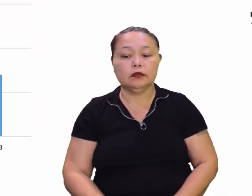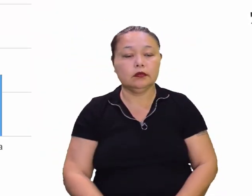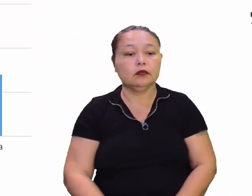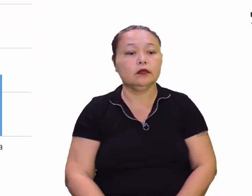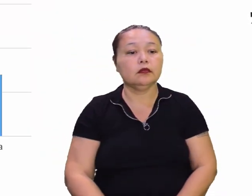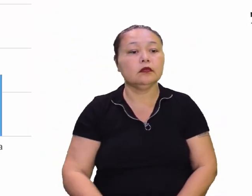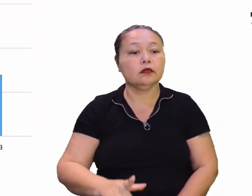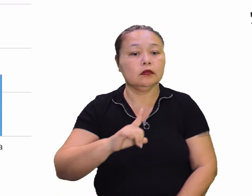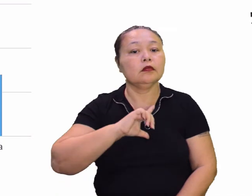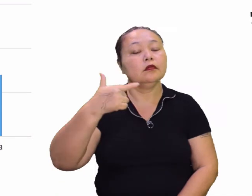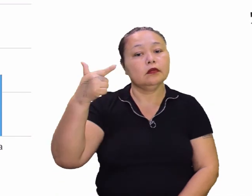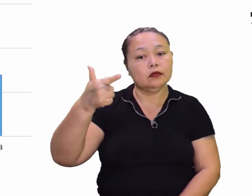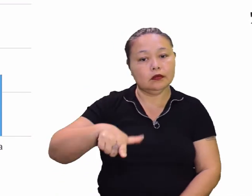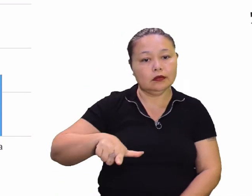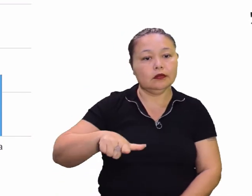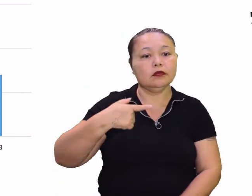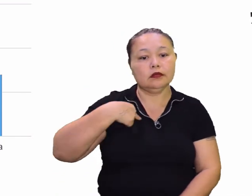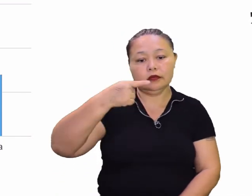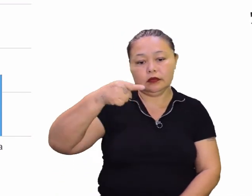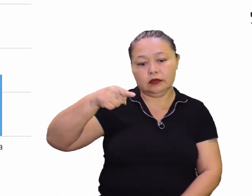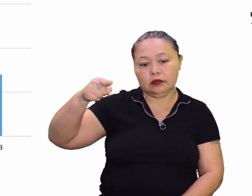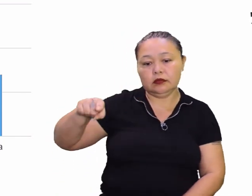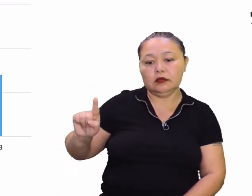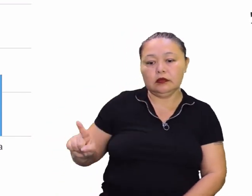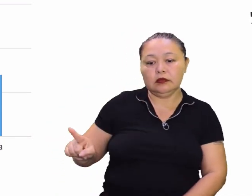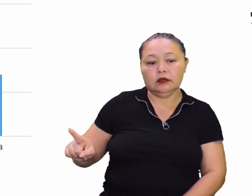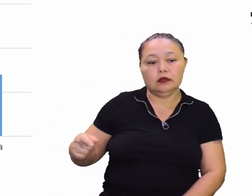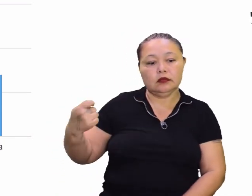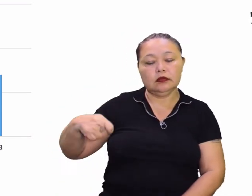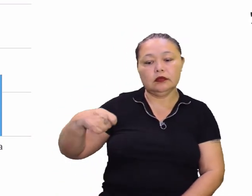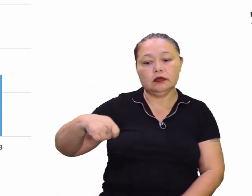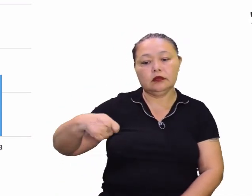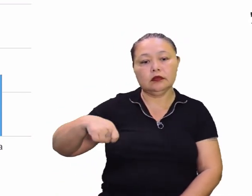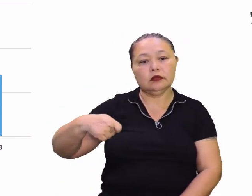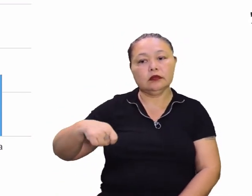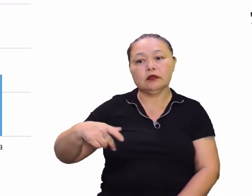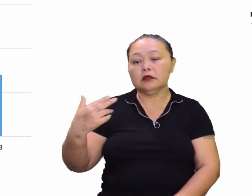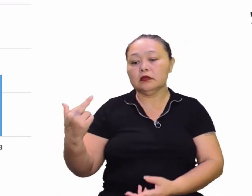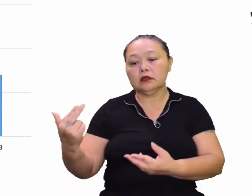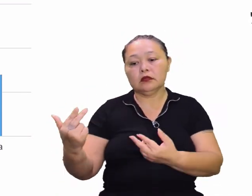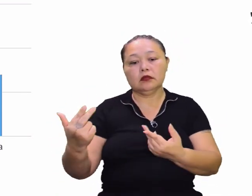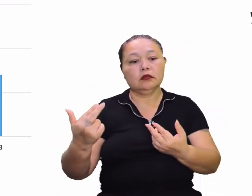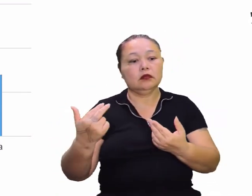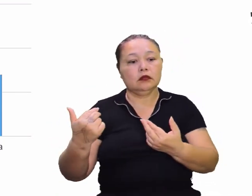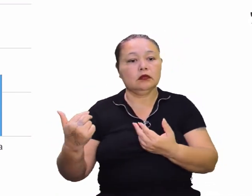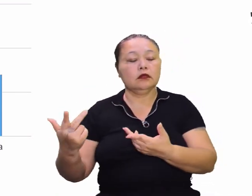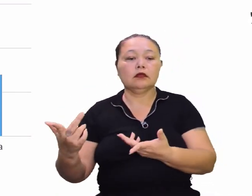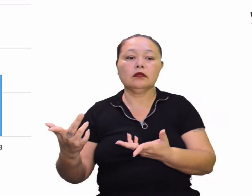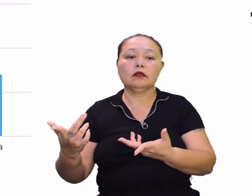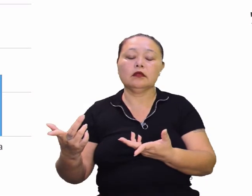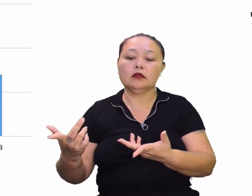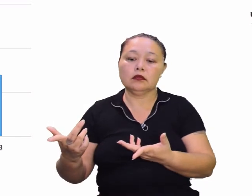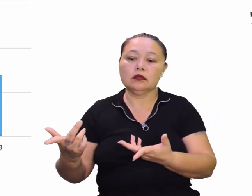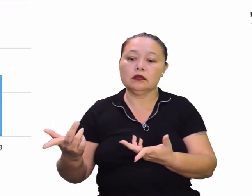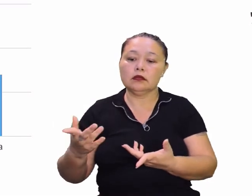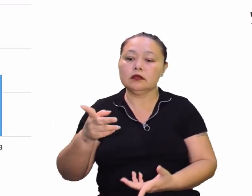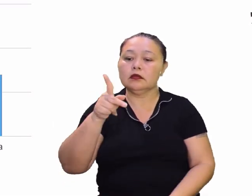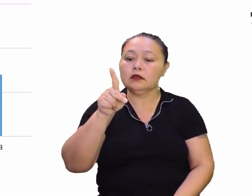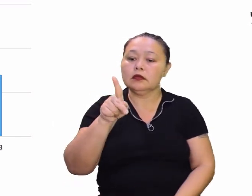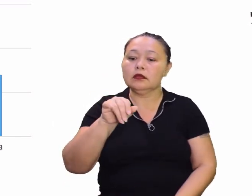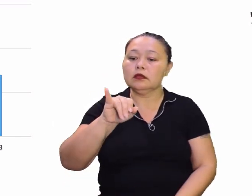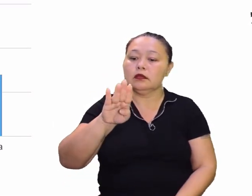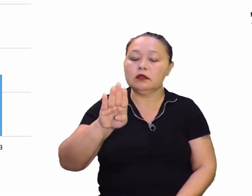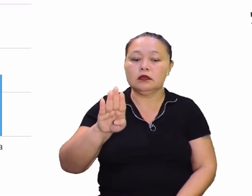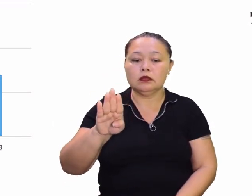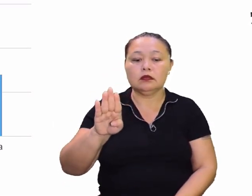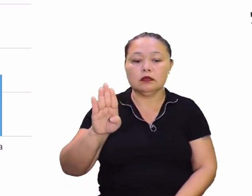Aí nós temos aí novamente o gráfico, né? Da necessidade, que parece que é a mesma coisa do PIB, né? Do